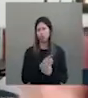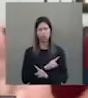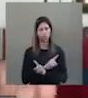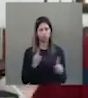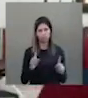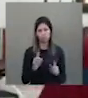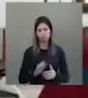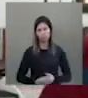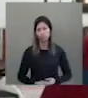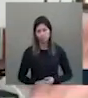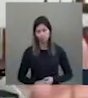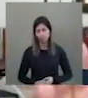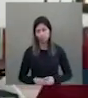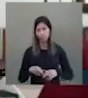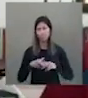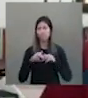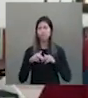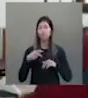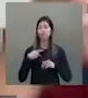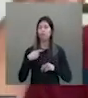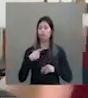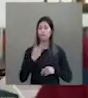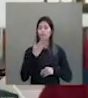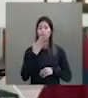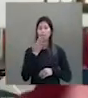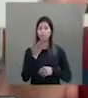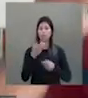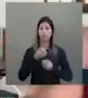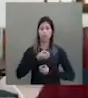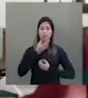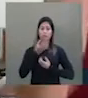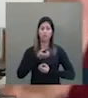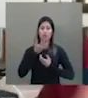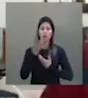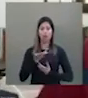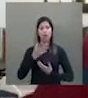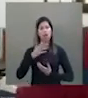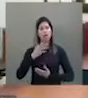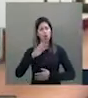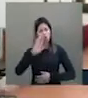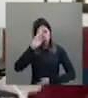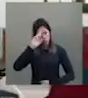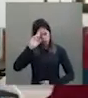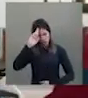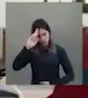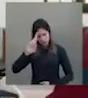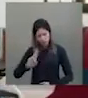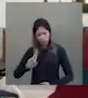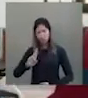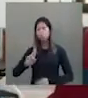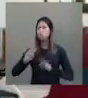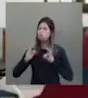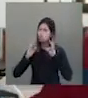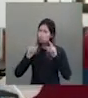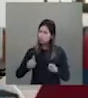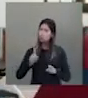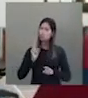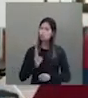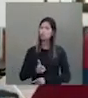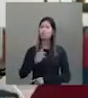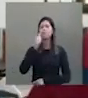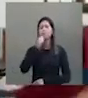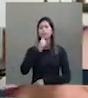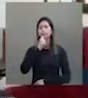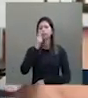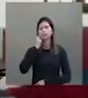Enfim. É aqui a colocação que faço em respeito às senadoras e senadores que trabalharam diuturnamente naquele trabalho ali,